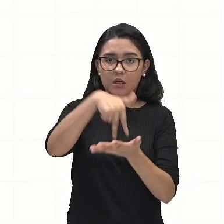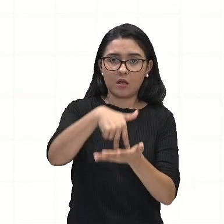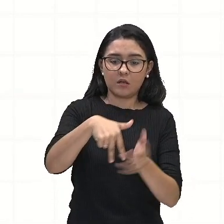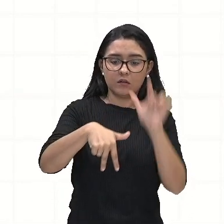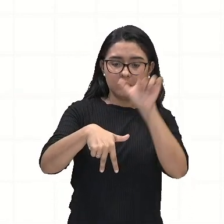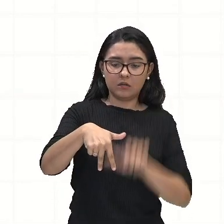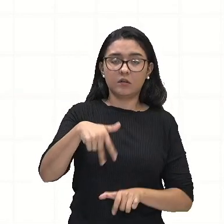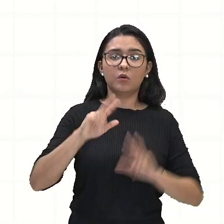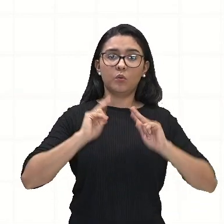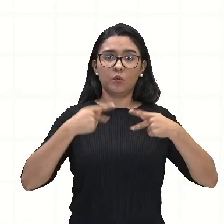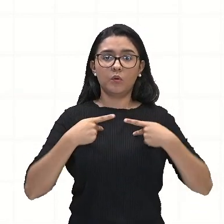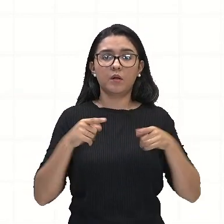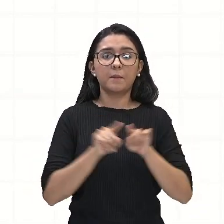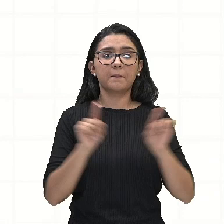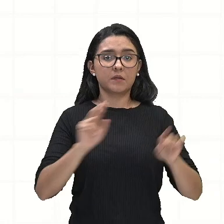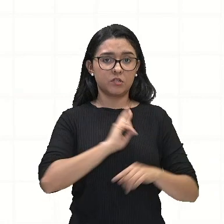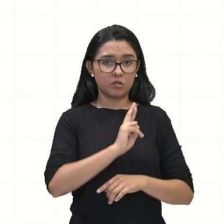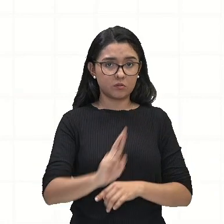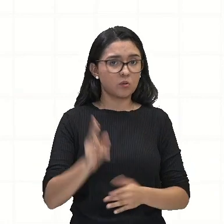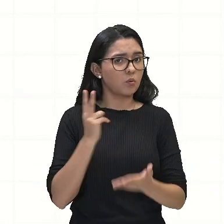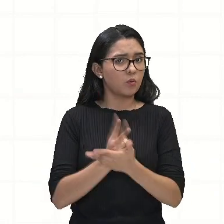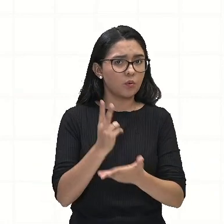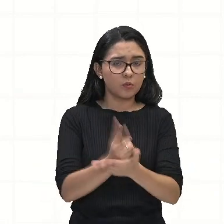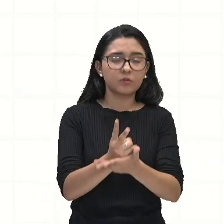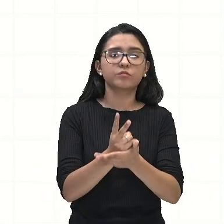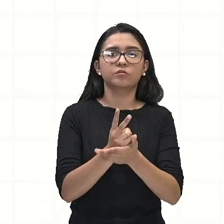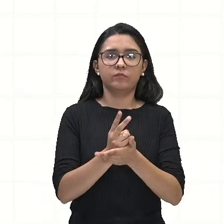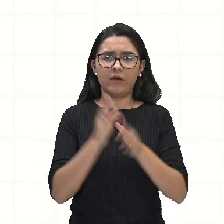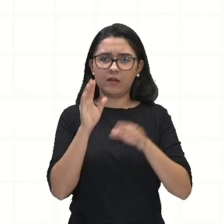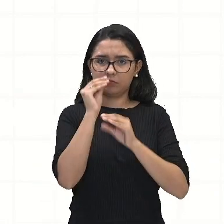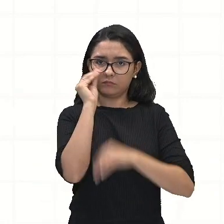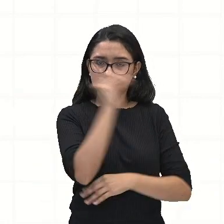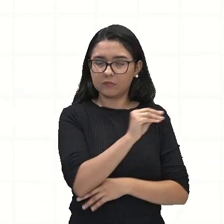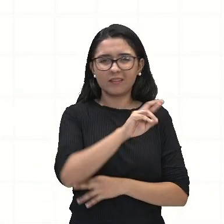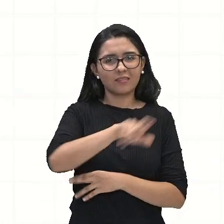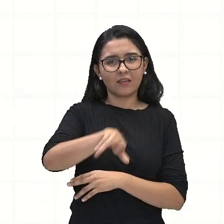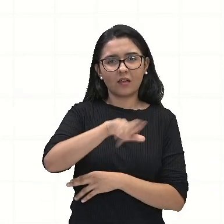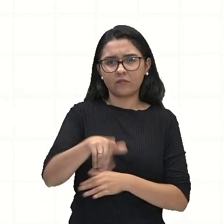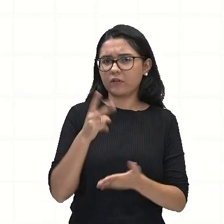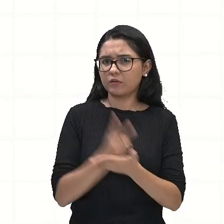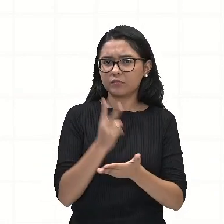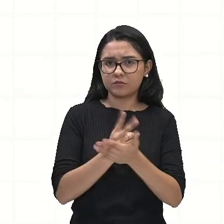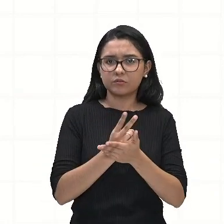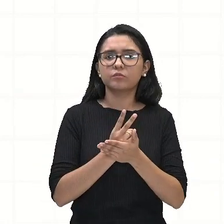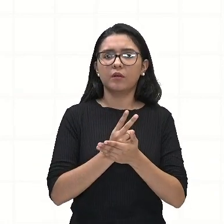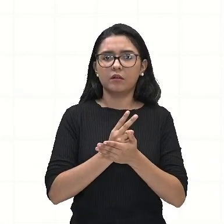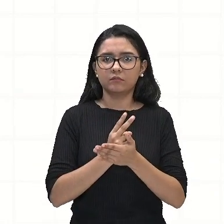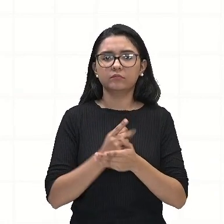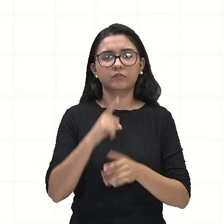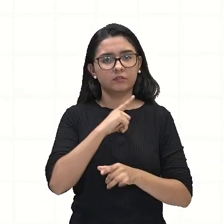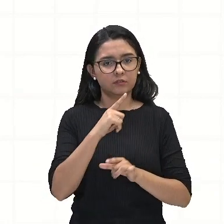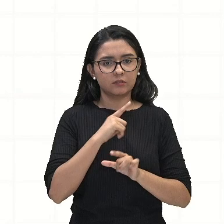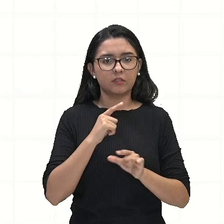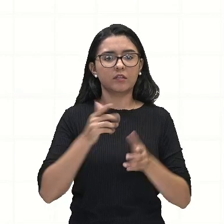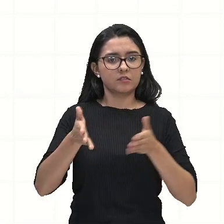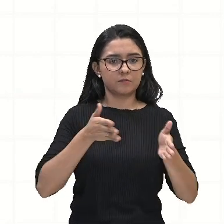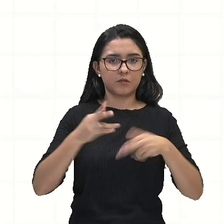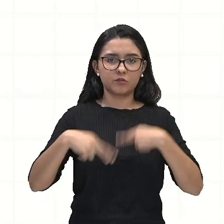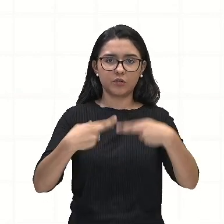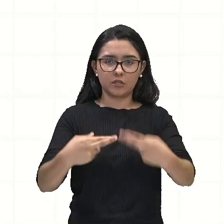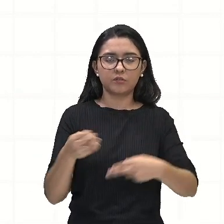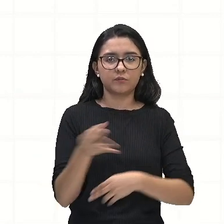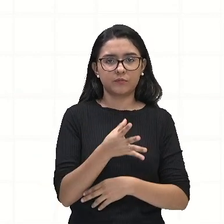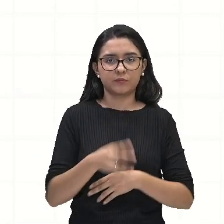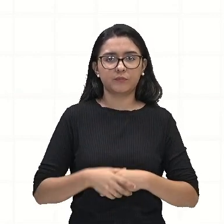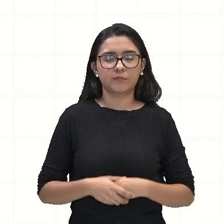a religiosidade ela não vai ser colocada de lado, ela vai ser envolvida nesses movimentos do